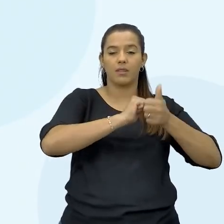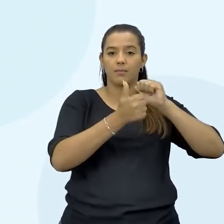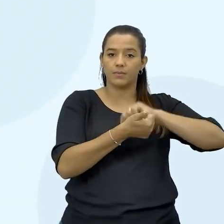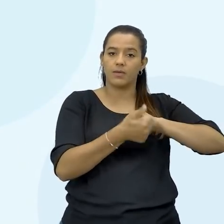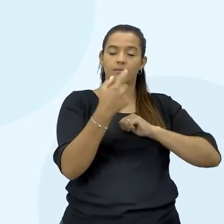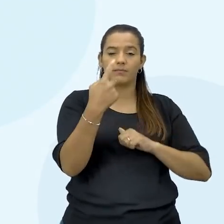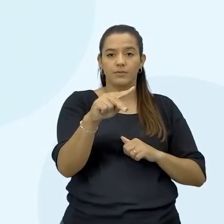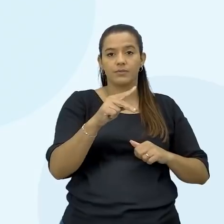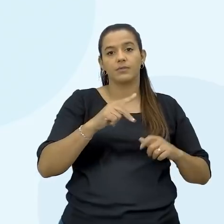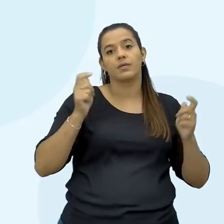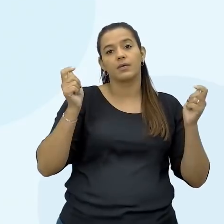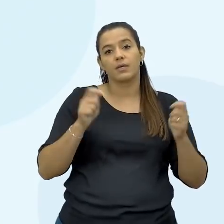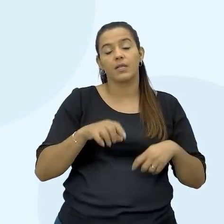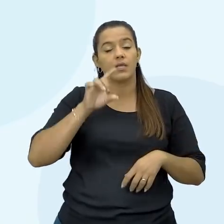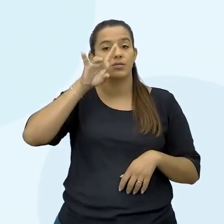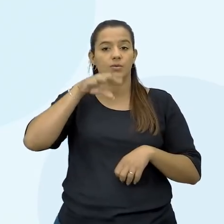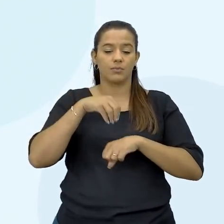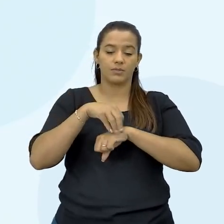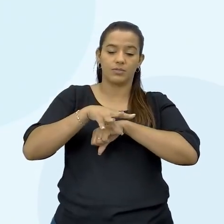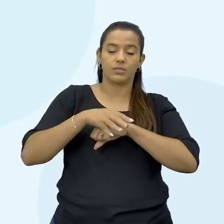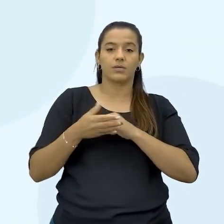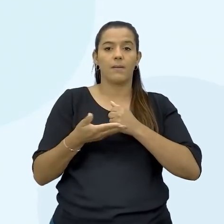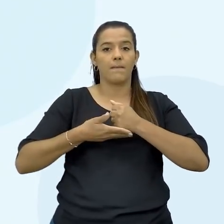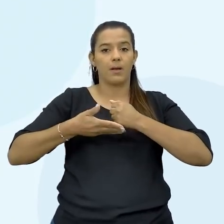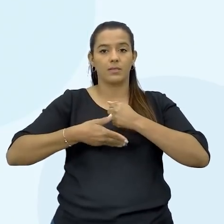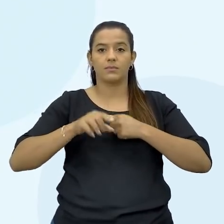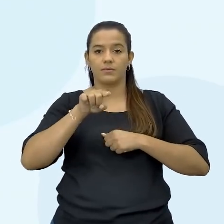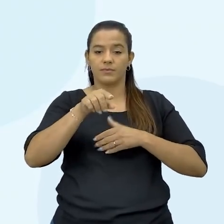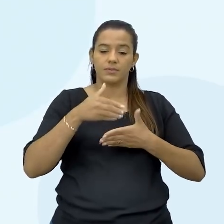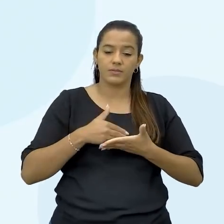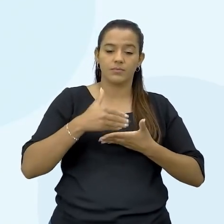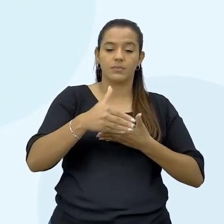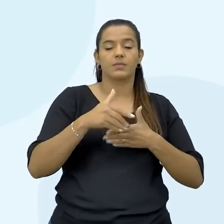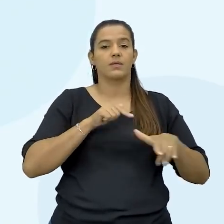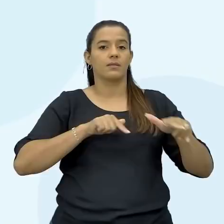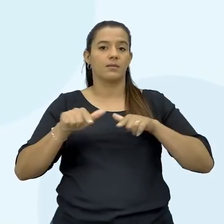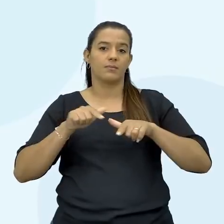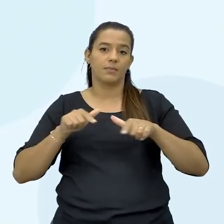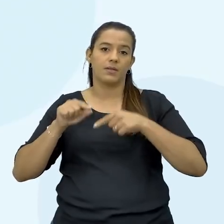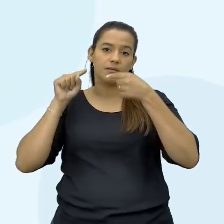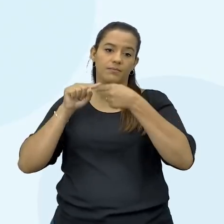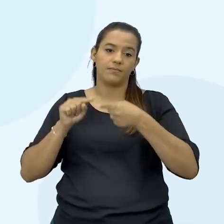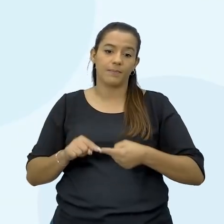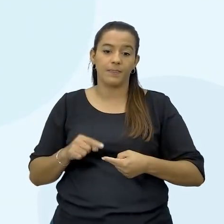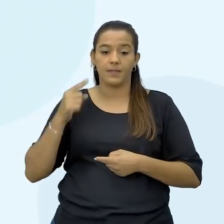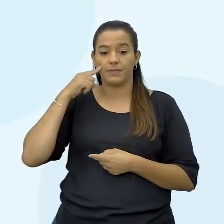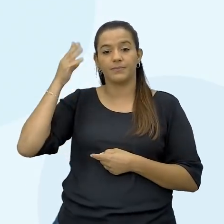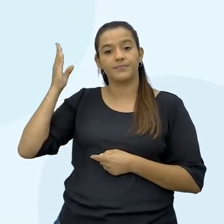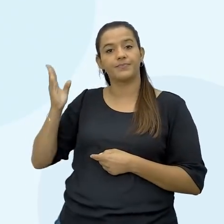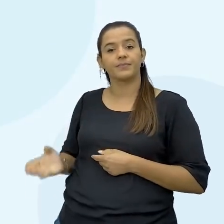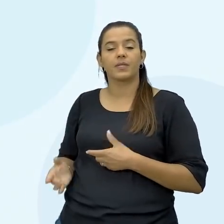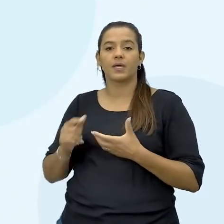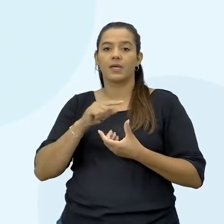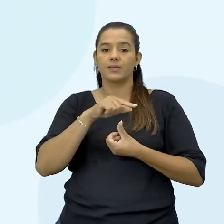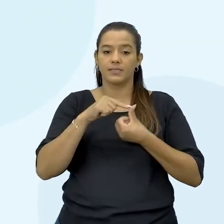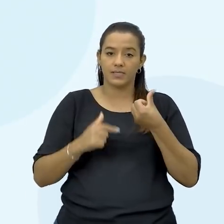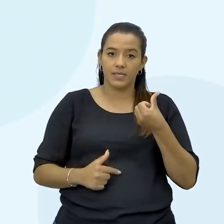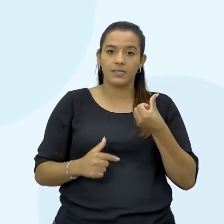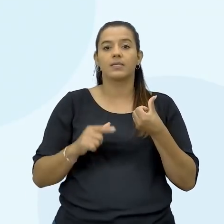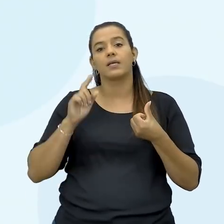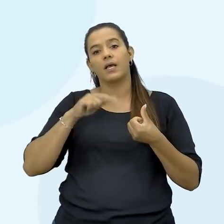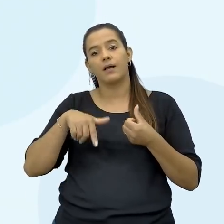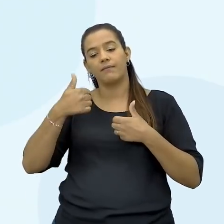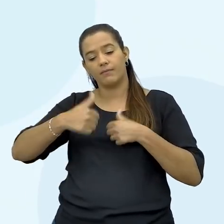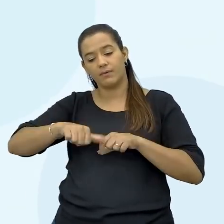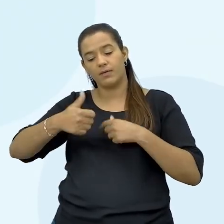para que vocês possam estar trabalhando. E pensando, né, ele tem essas 6 etapas, a avaliação ela vem no